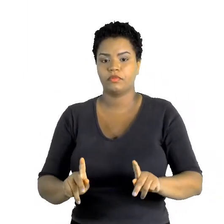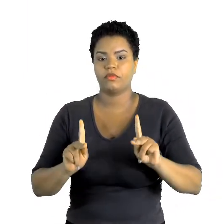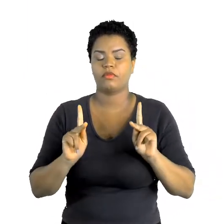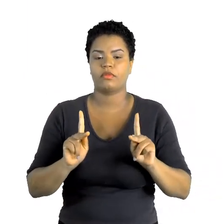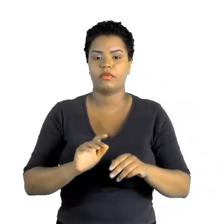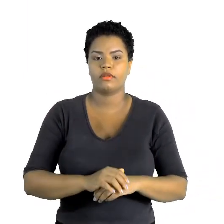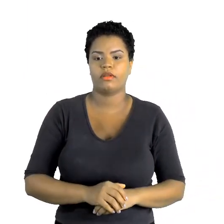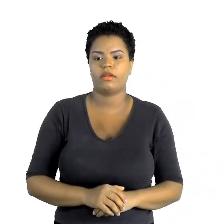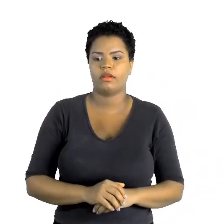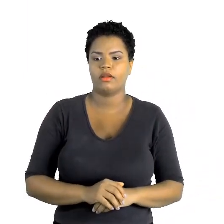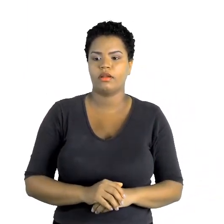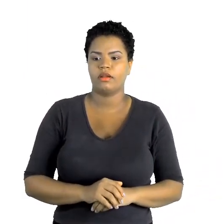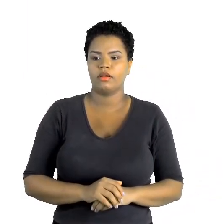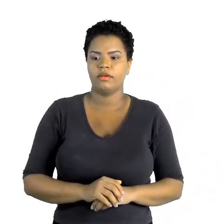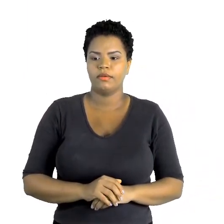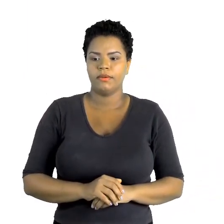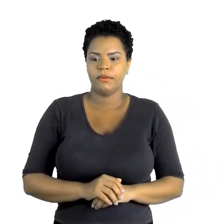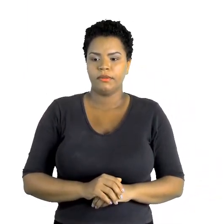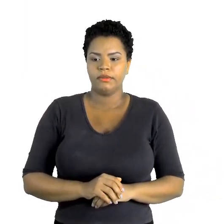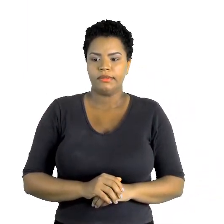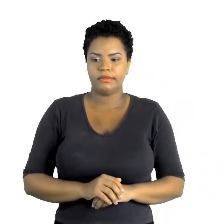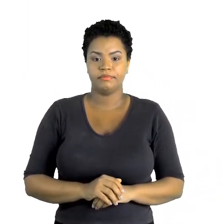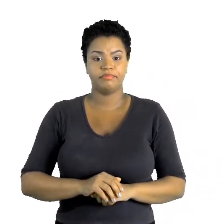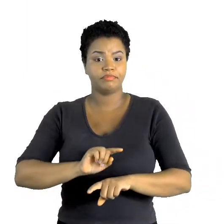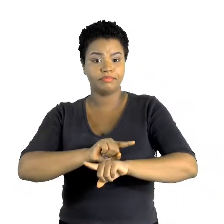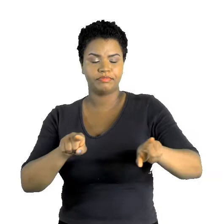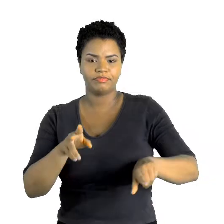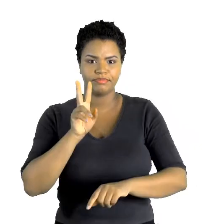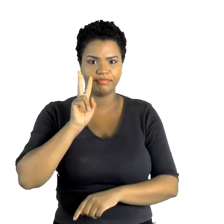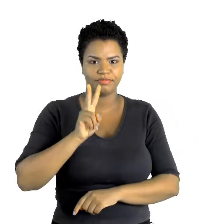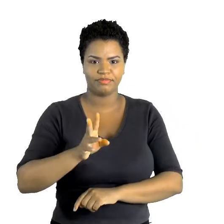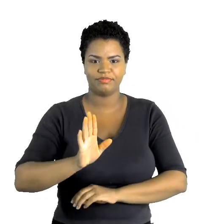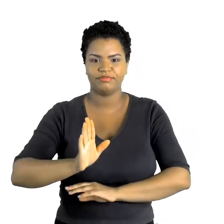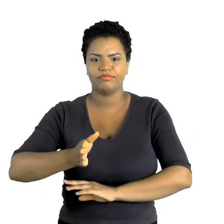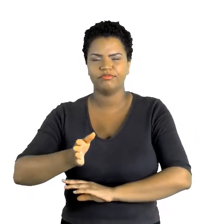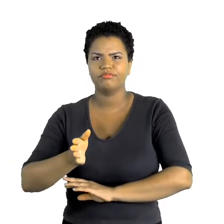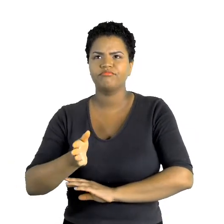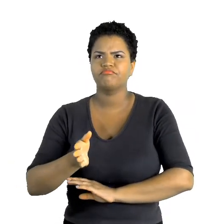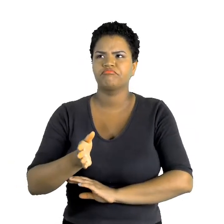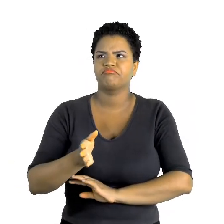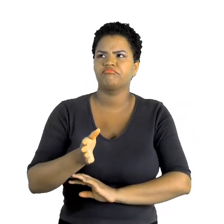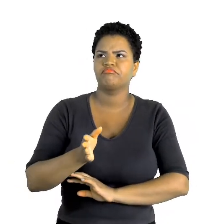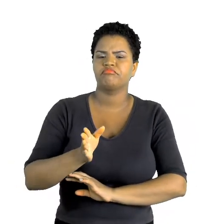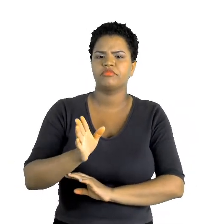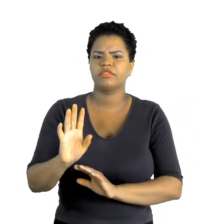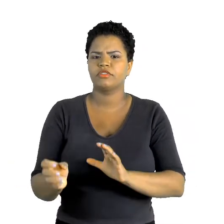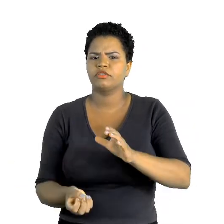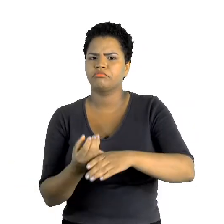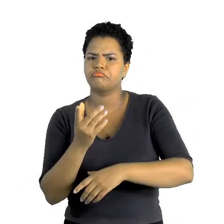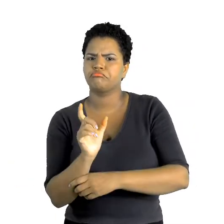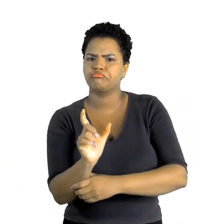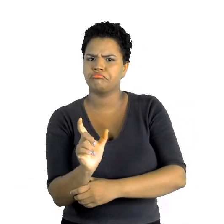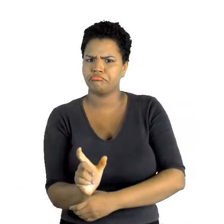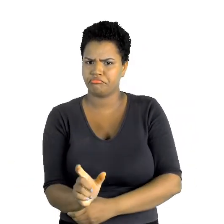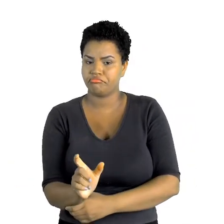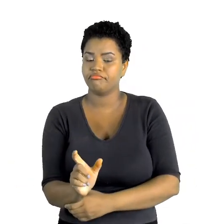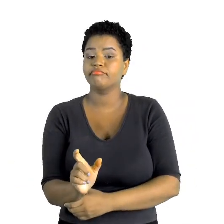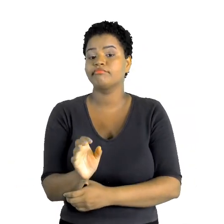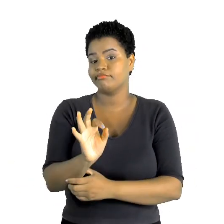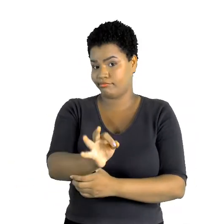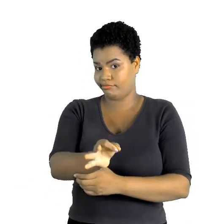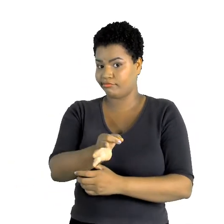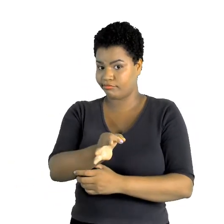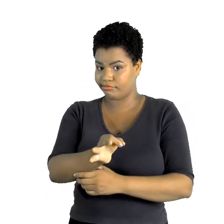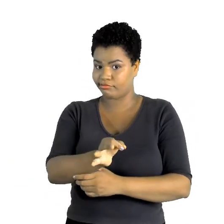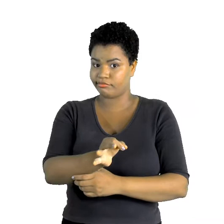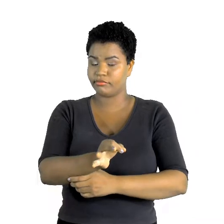are you ready for word formation? Você já ouviu falar de formação de palavras? Isso mesmo, tá? Então,